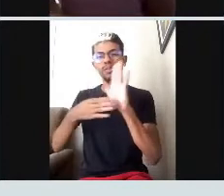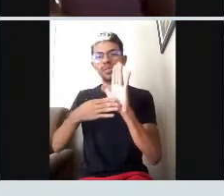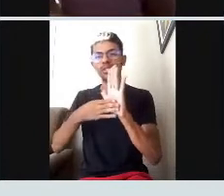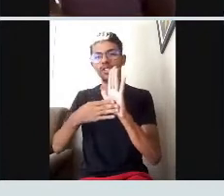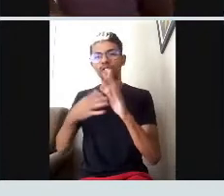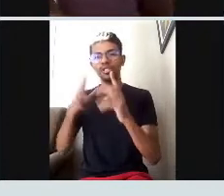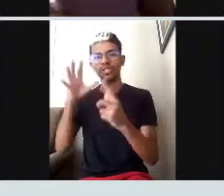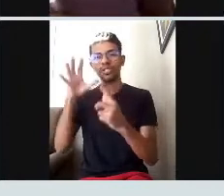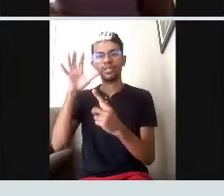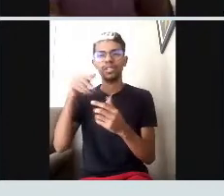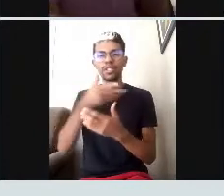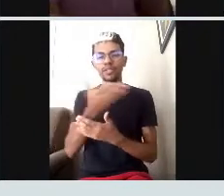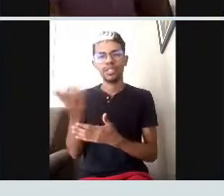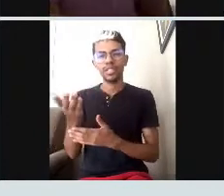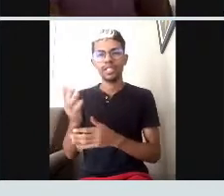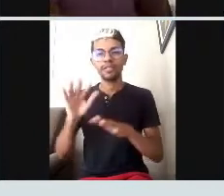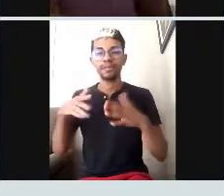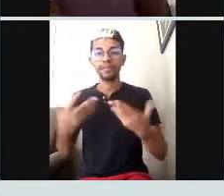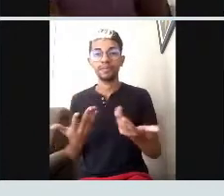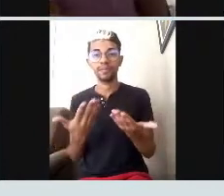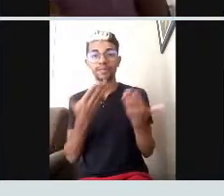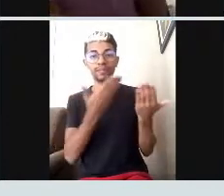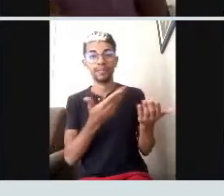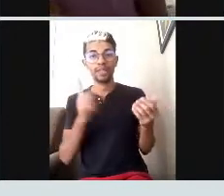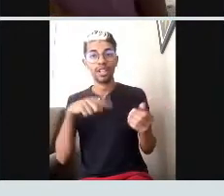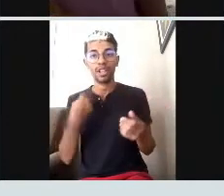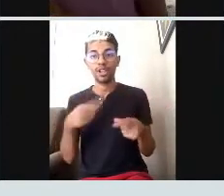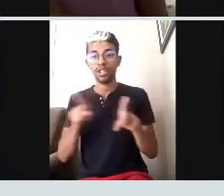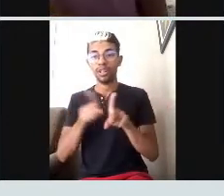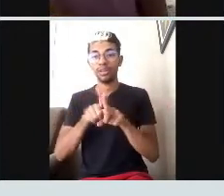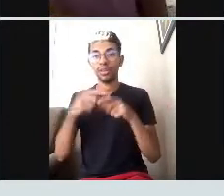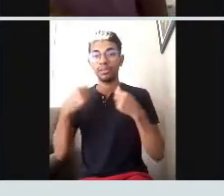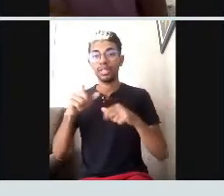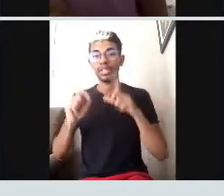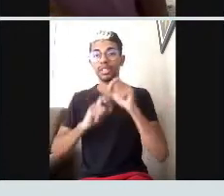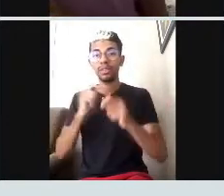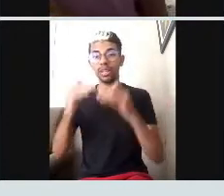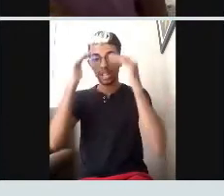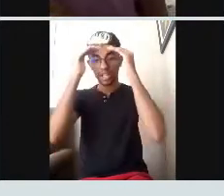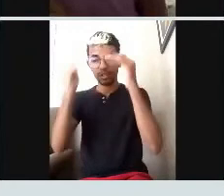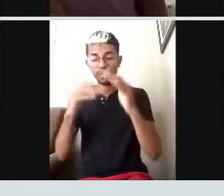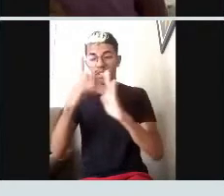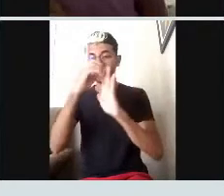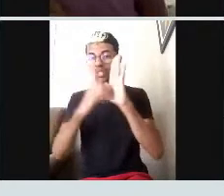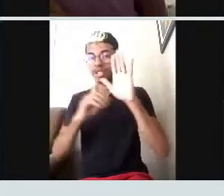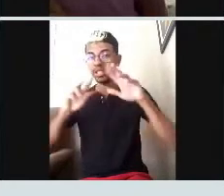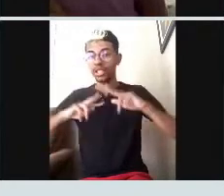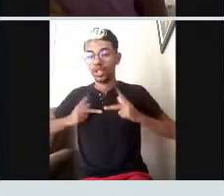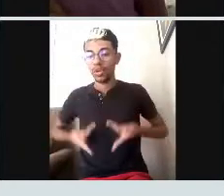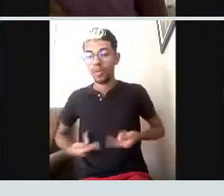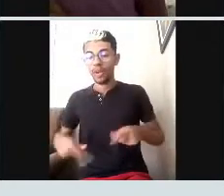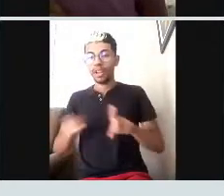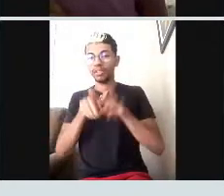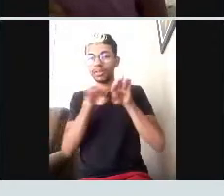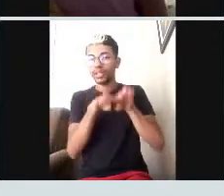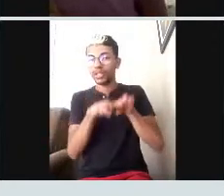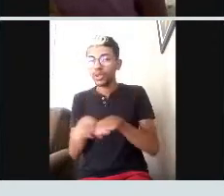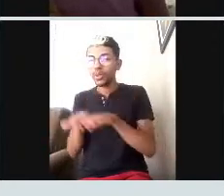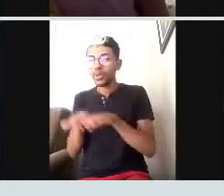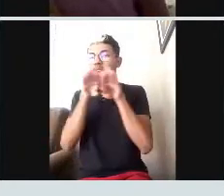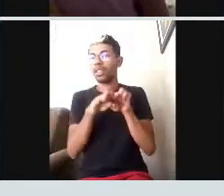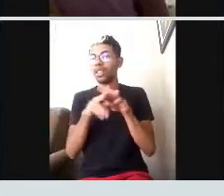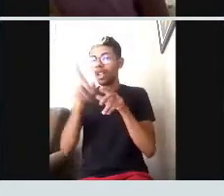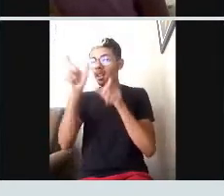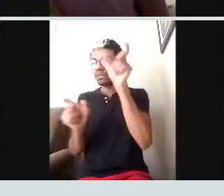Certo? Então, aí a gente também tem que respeitar os direitos humanos, a igualdade das pessoas, lembrar que o